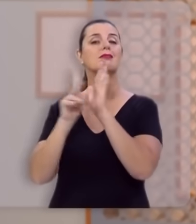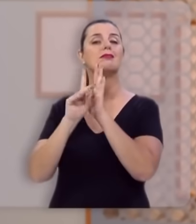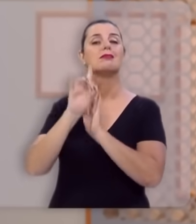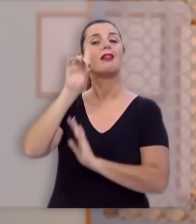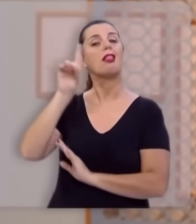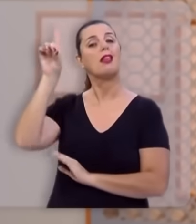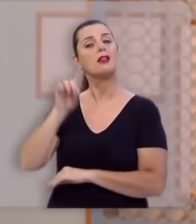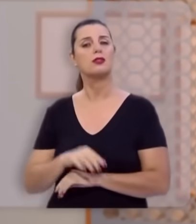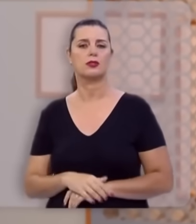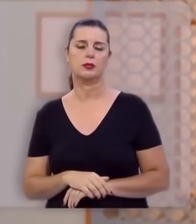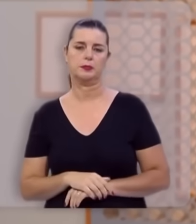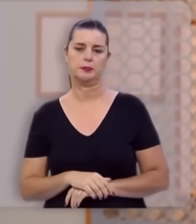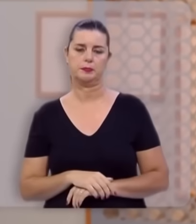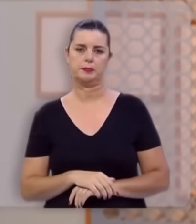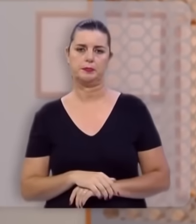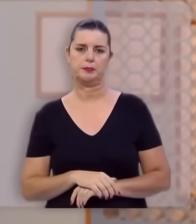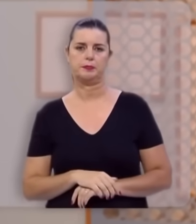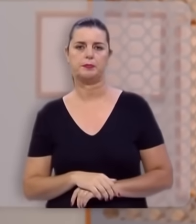de Deus.